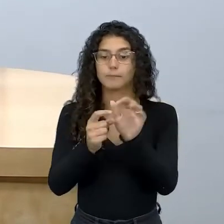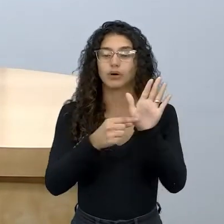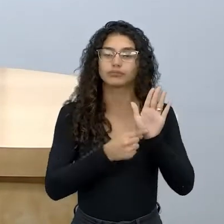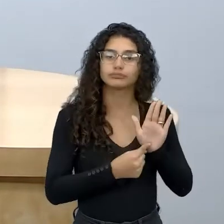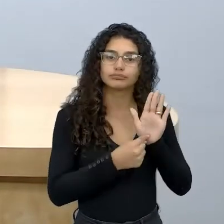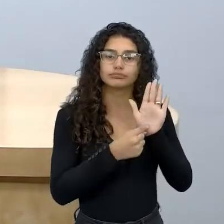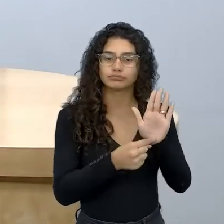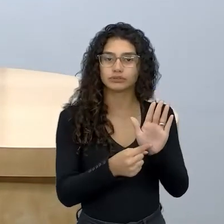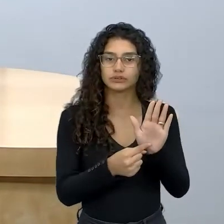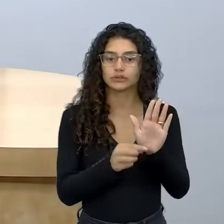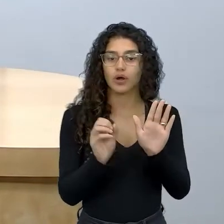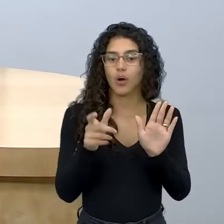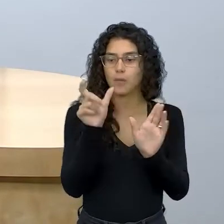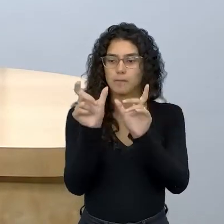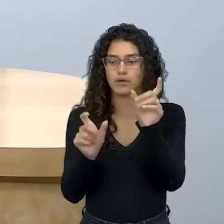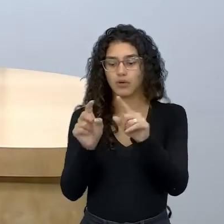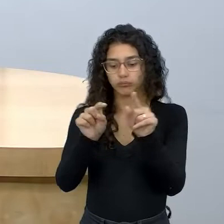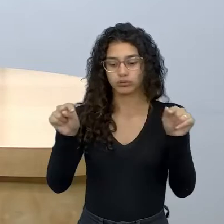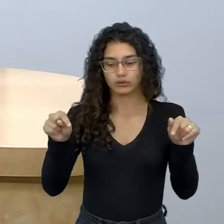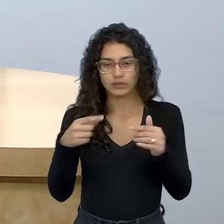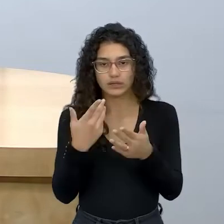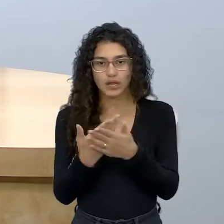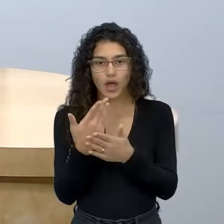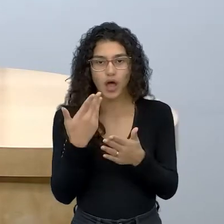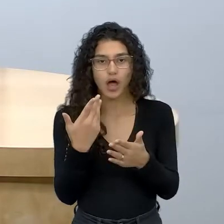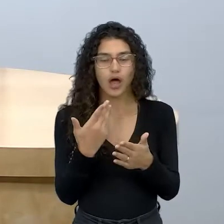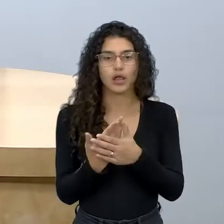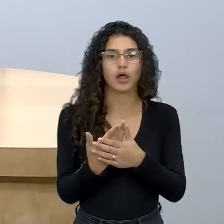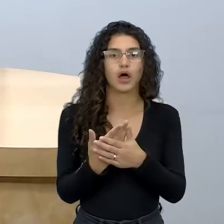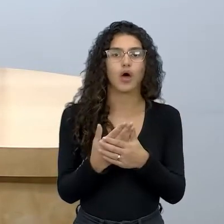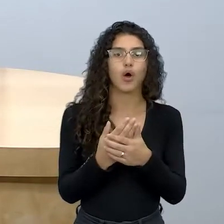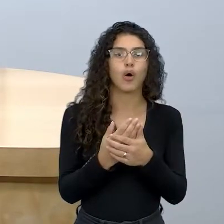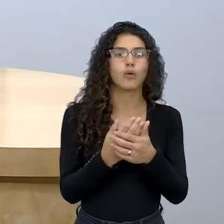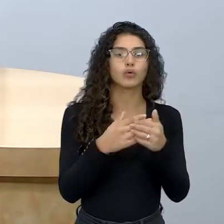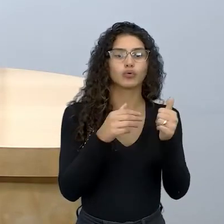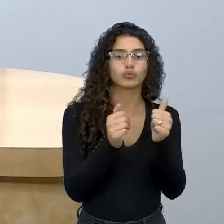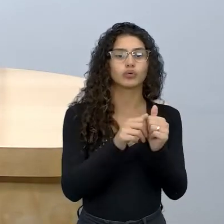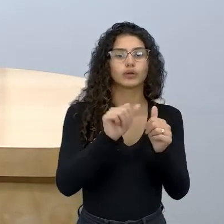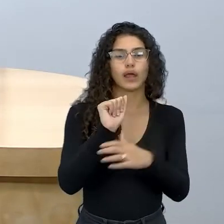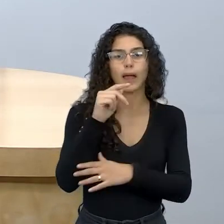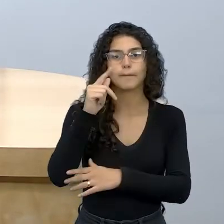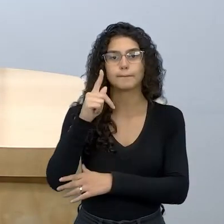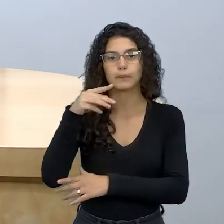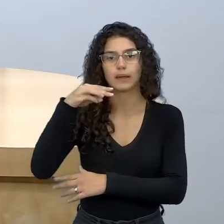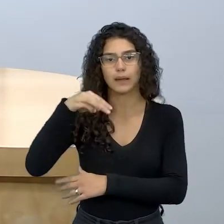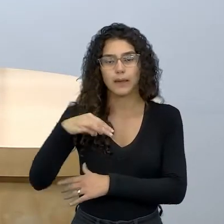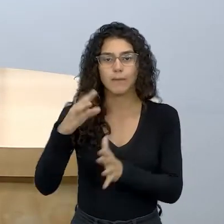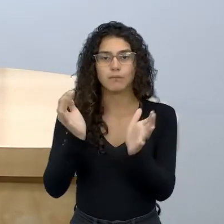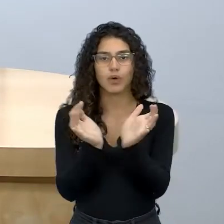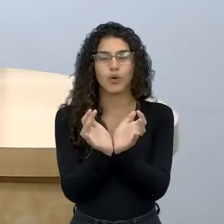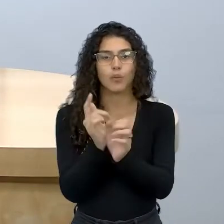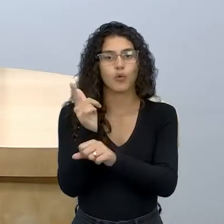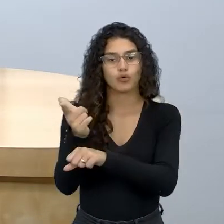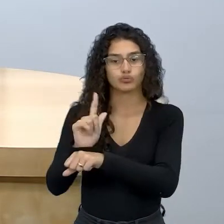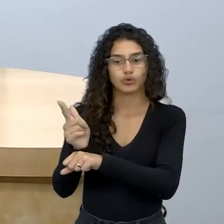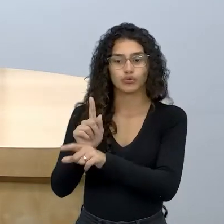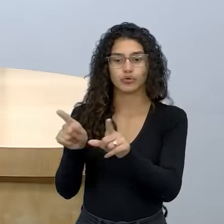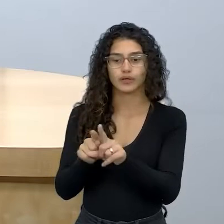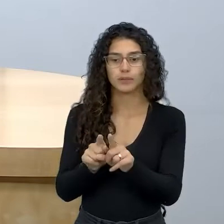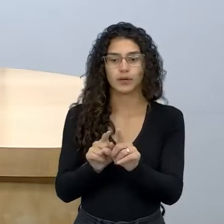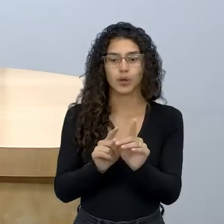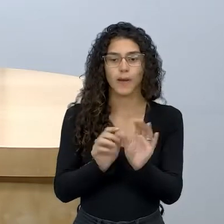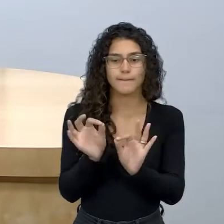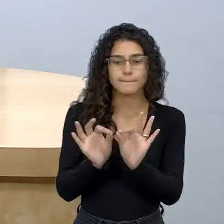apresentar ou para o pessoal da classe, ou para os membros da APM, né? Ou para a equipe gestora, né? Que controla